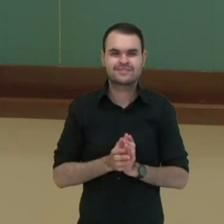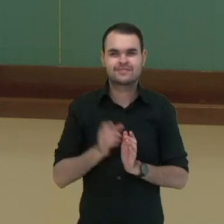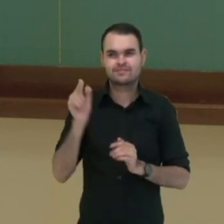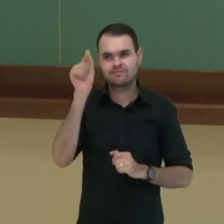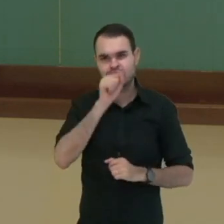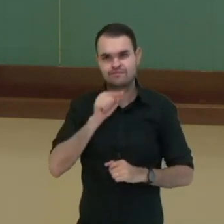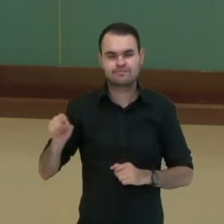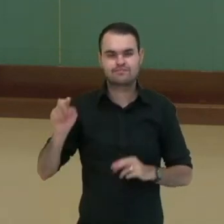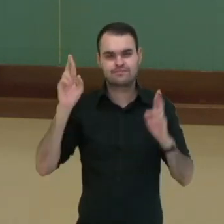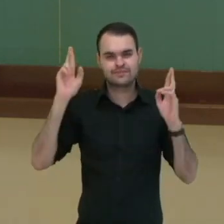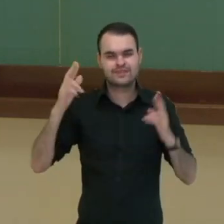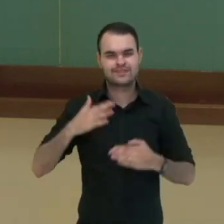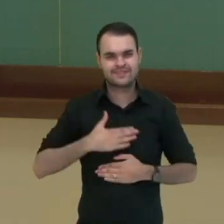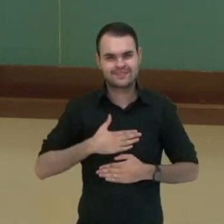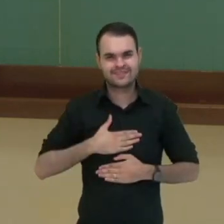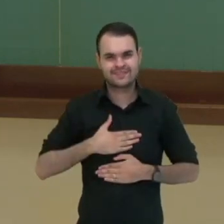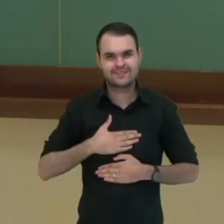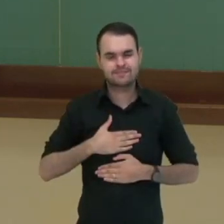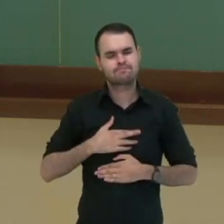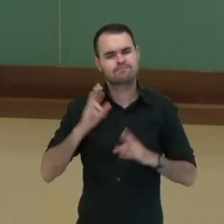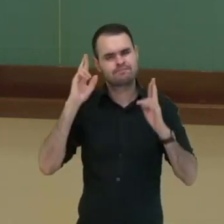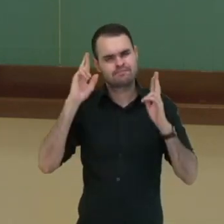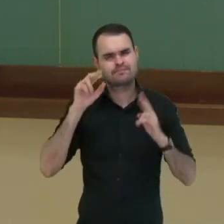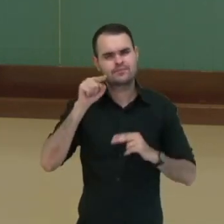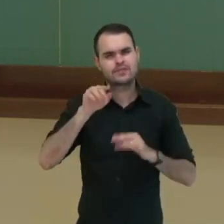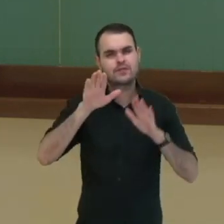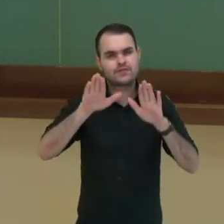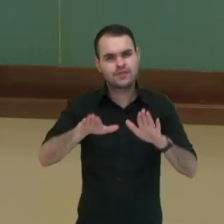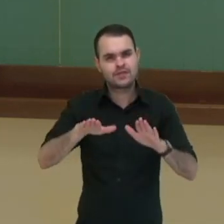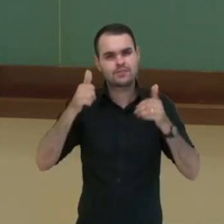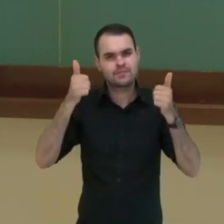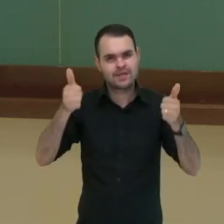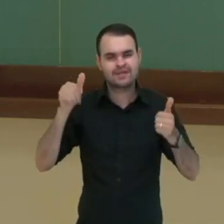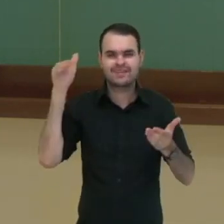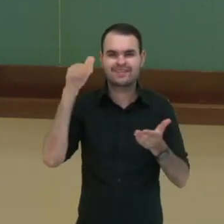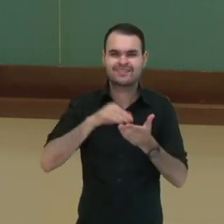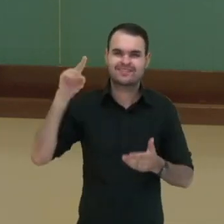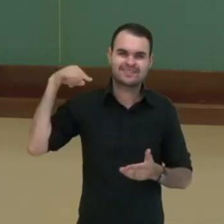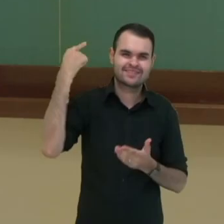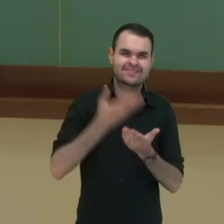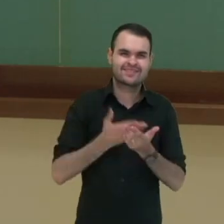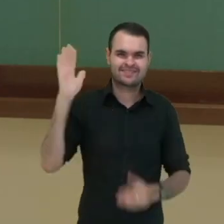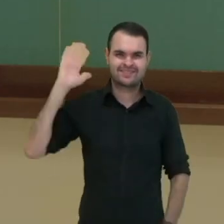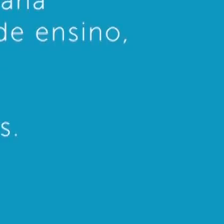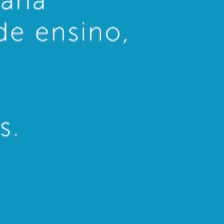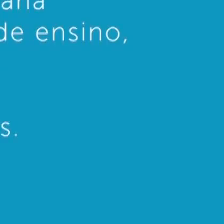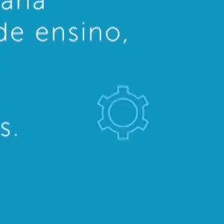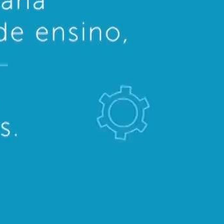classificação. Espero que você tenha gostado, espero que você fique bem. Até a próxima aula. Tchau, tchau.